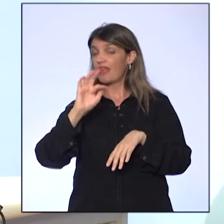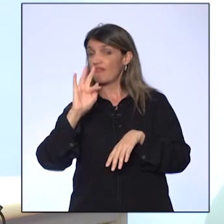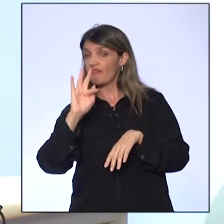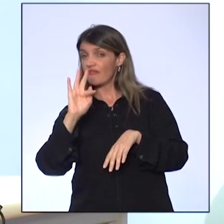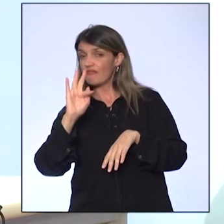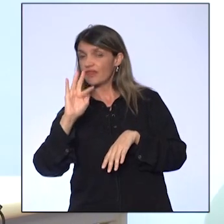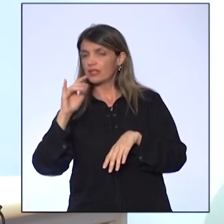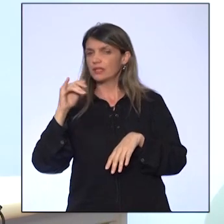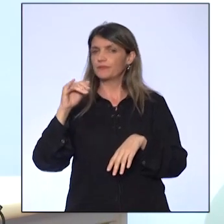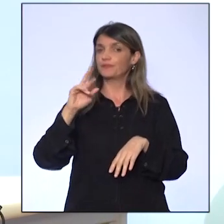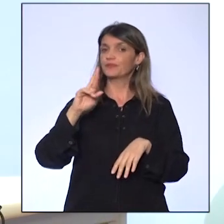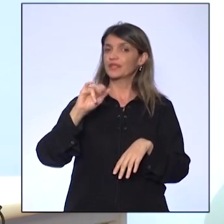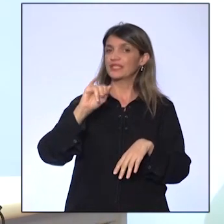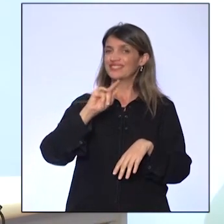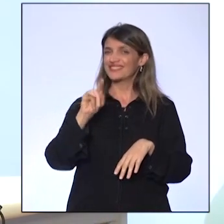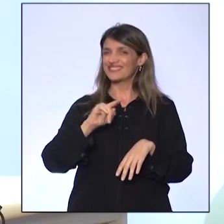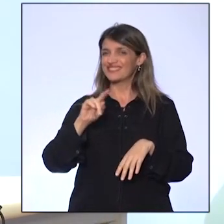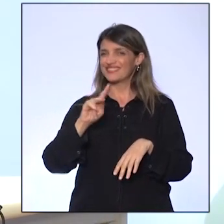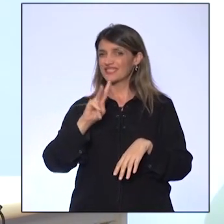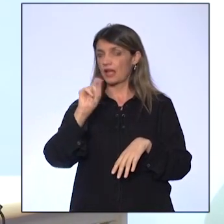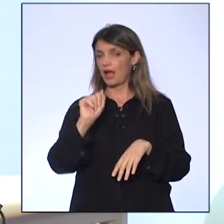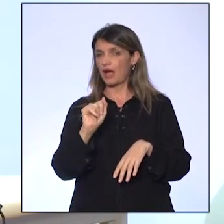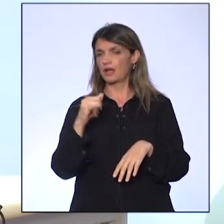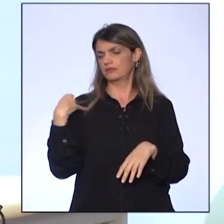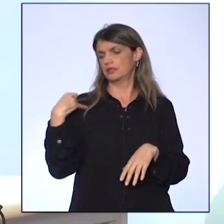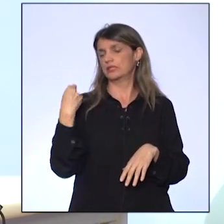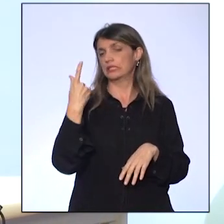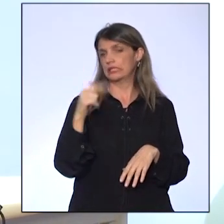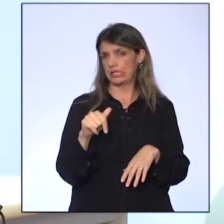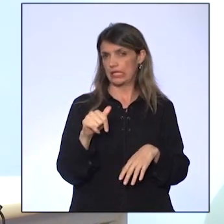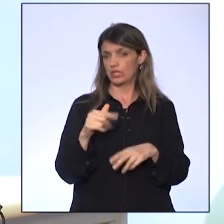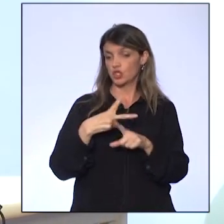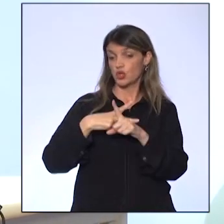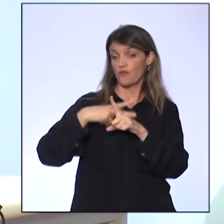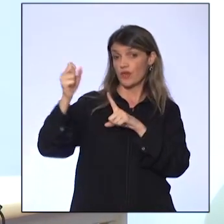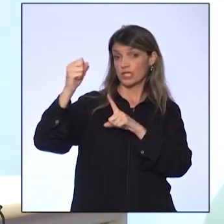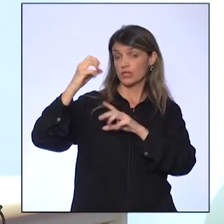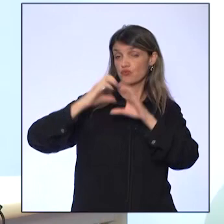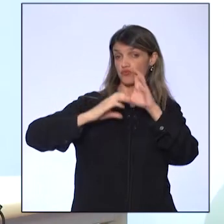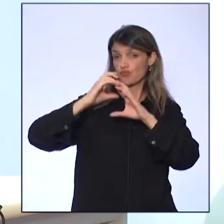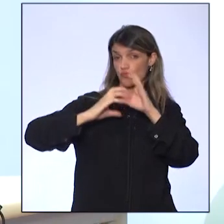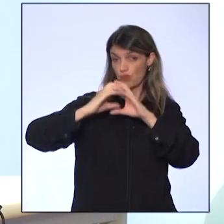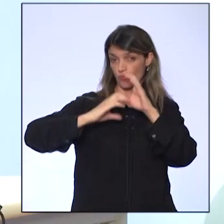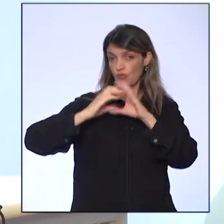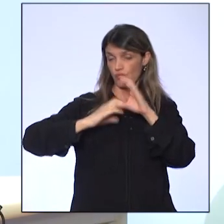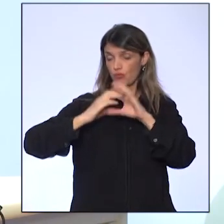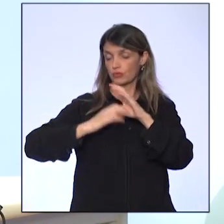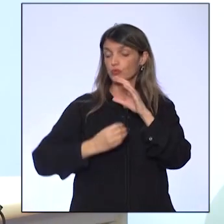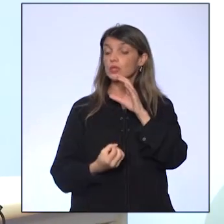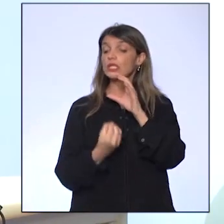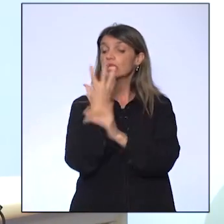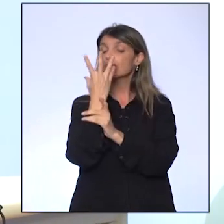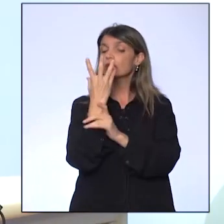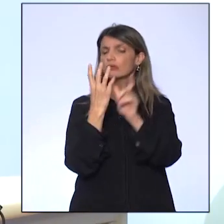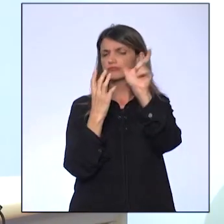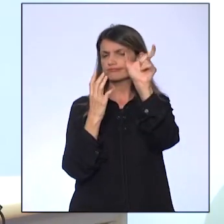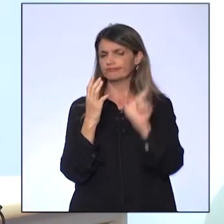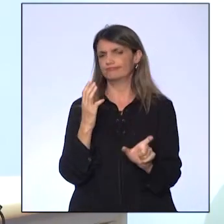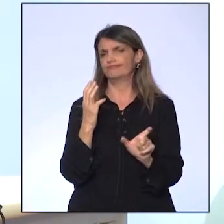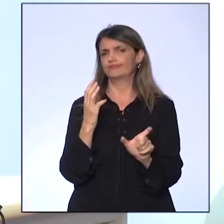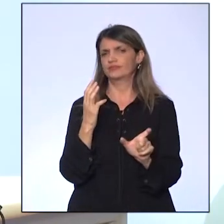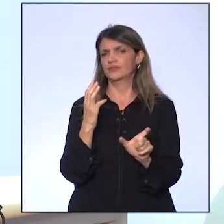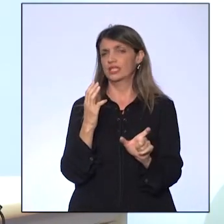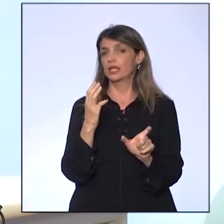de 17 anos, ela venceu esse concurso. Esse concurso, ela criou um personagem que era